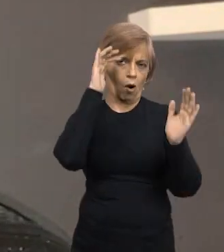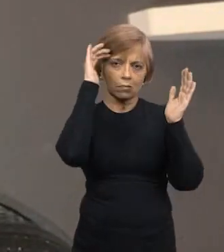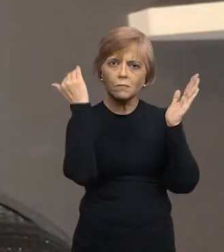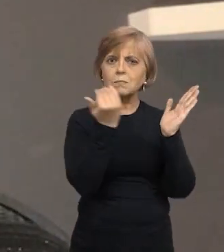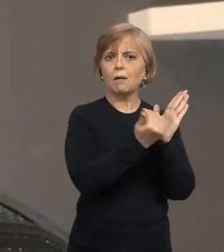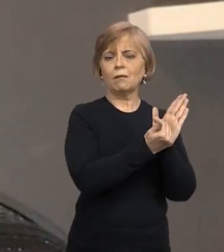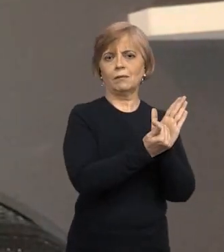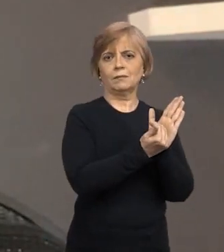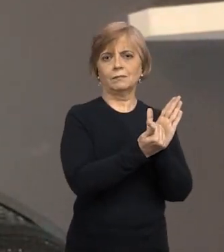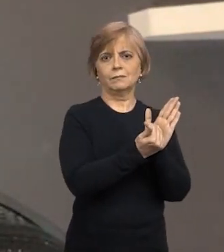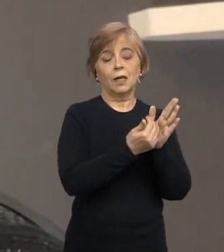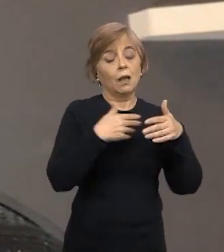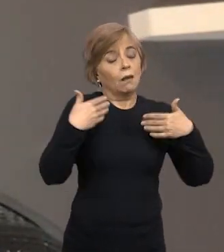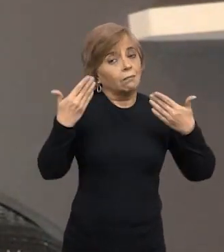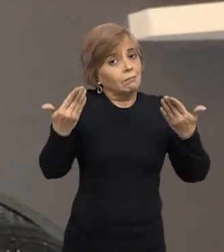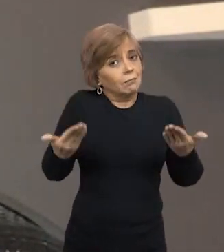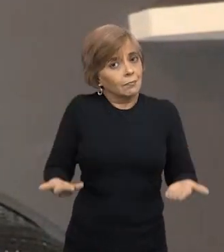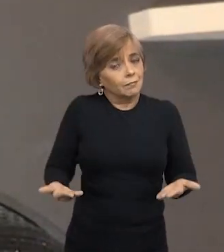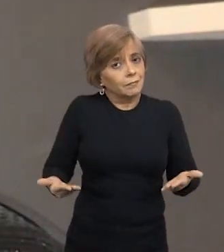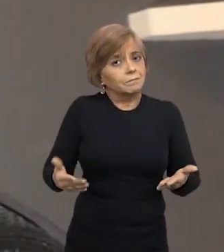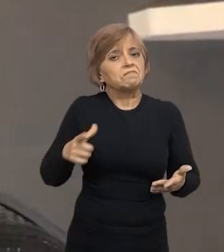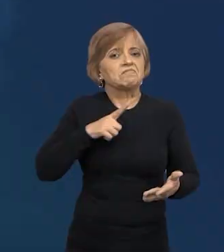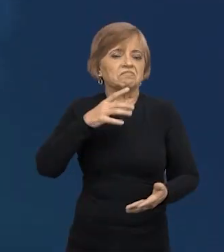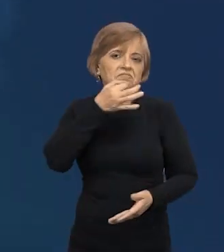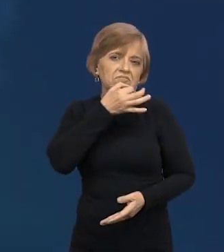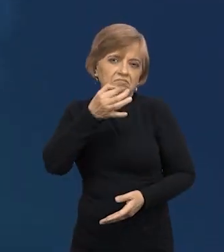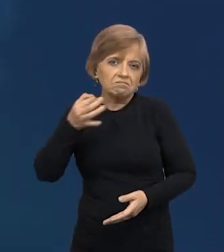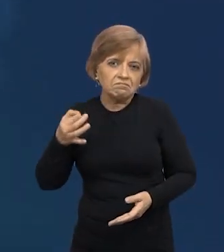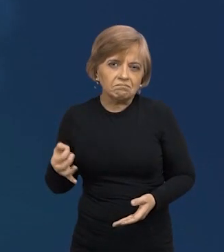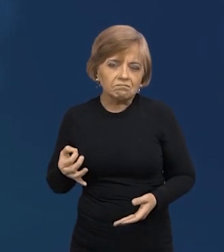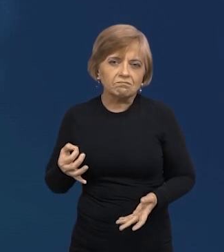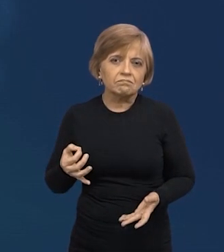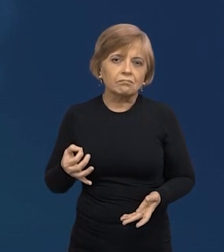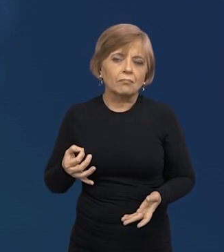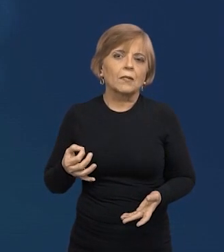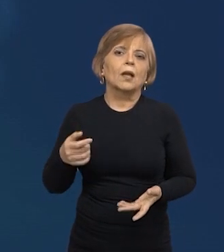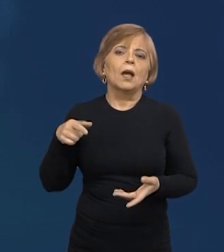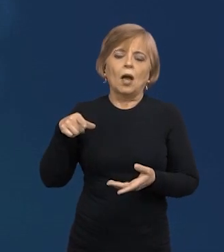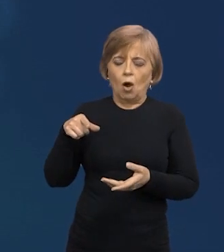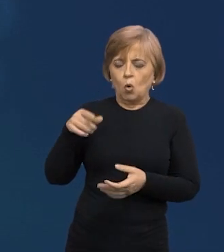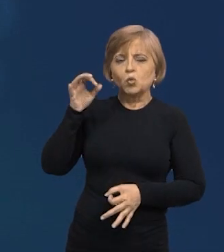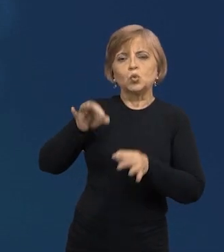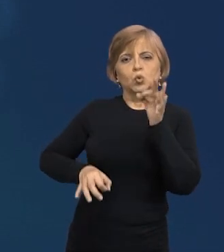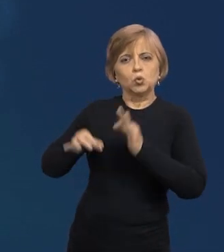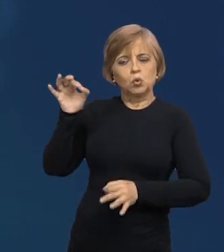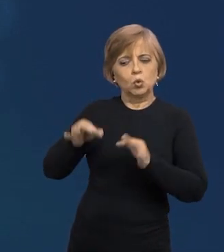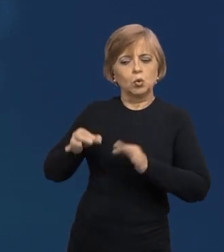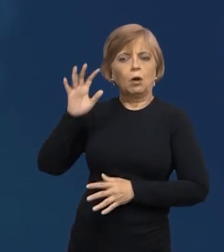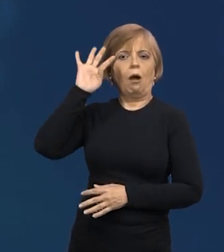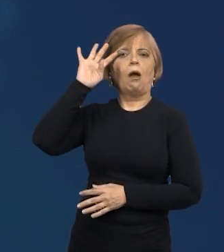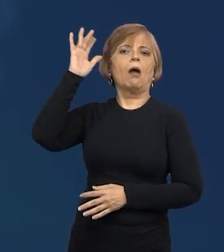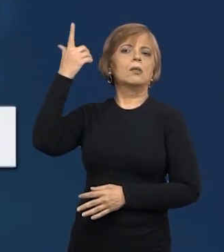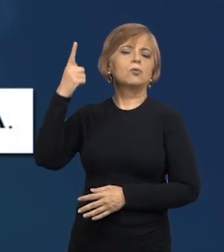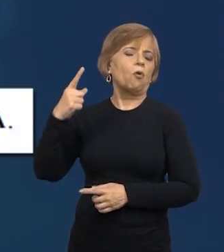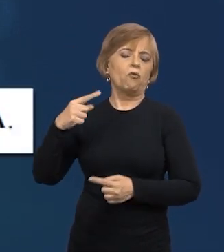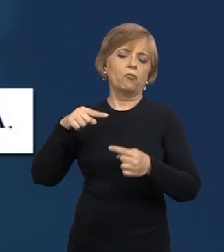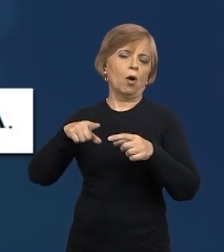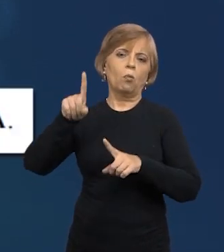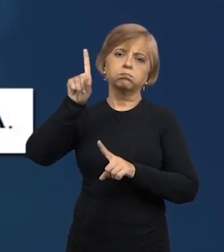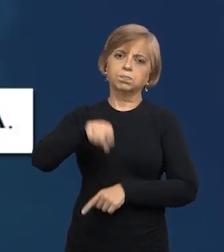Então, considerando todos esses argumentos, o juízo entendeu por indeferir